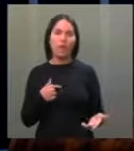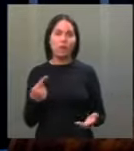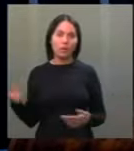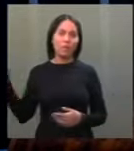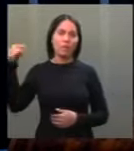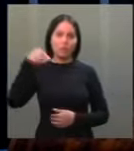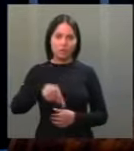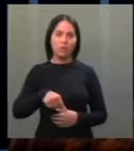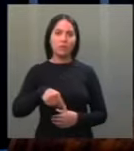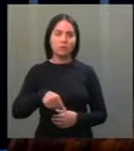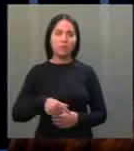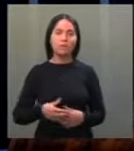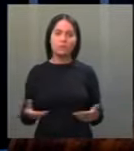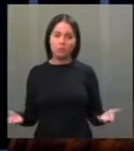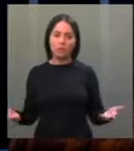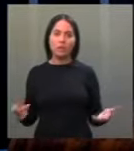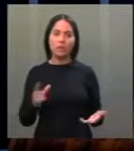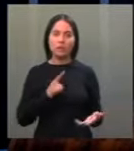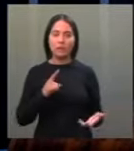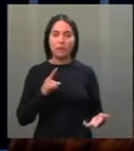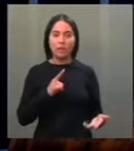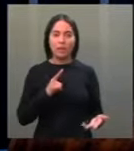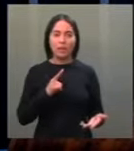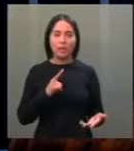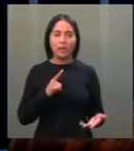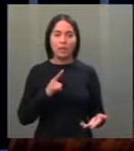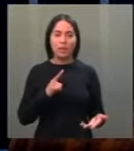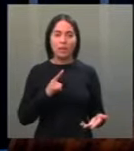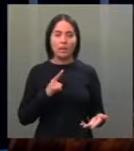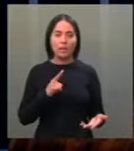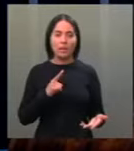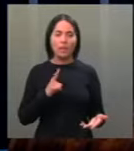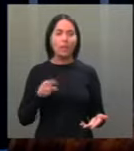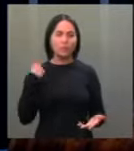Rodrigo Pacheco, foi um grande